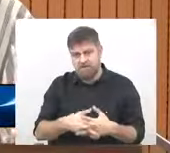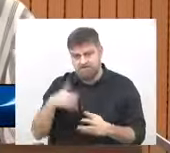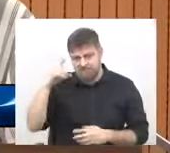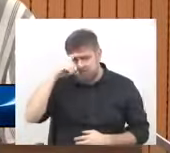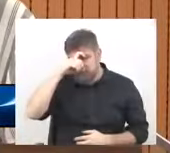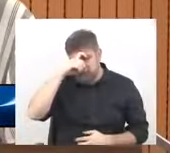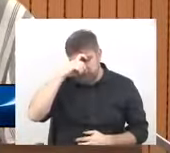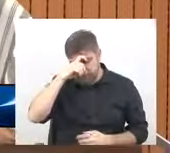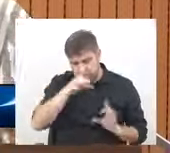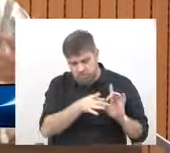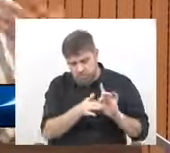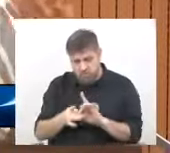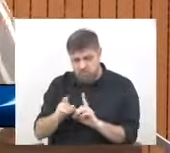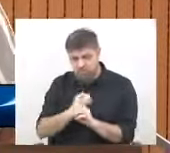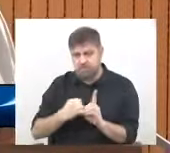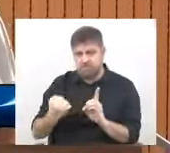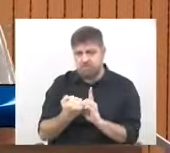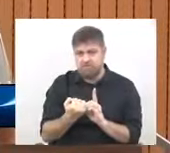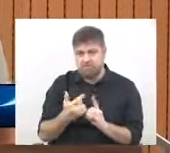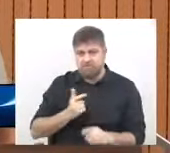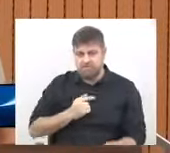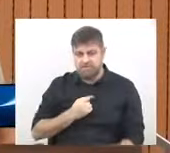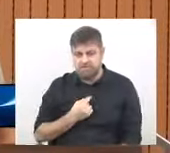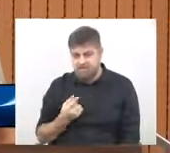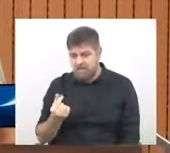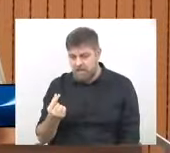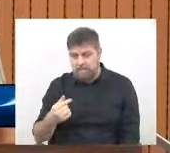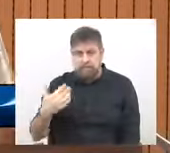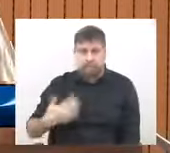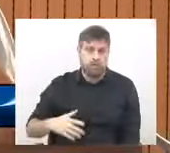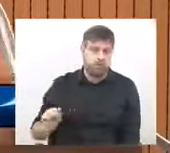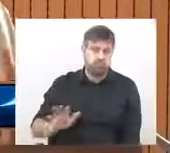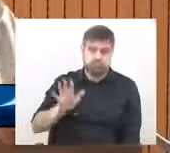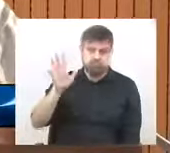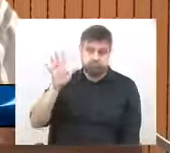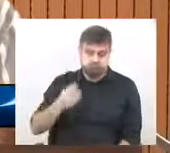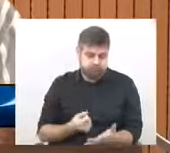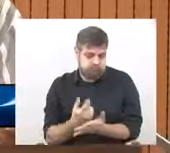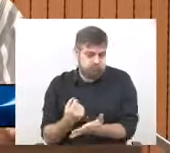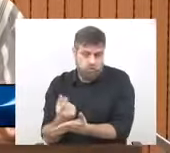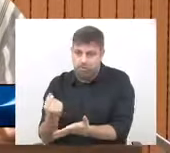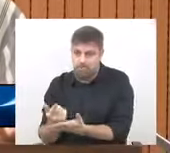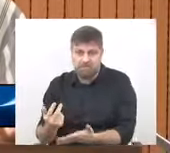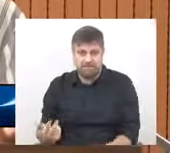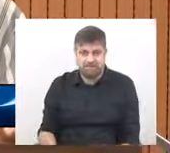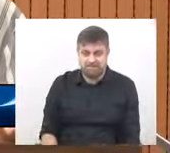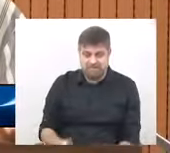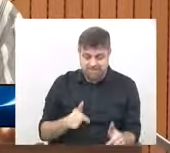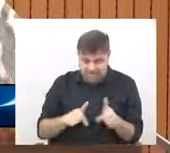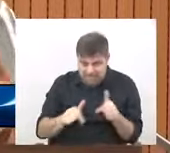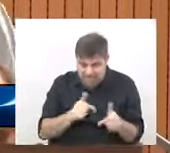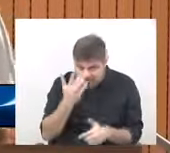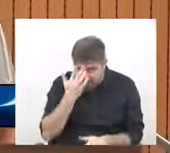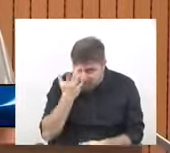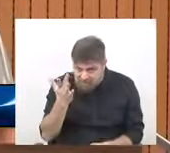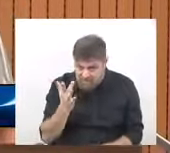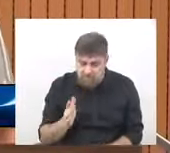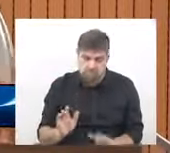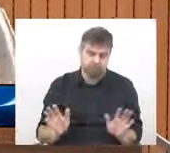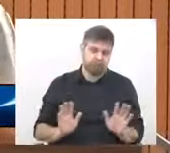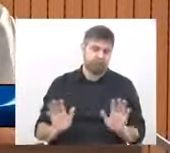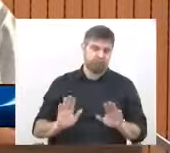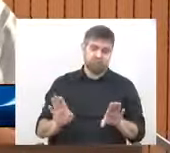no contexto, que é a elevação do custo de vida. Então, não está fácil conseguir um emprego e não está